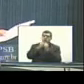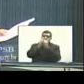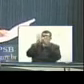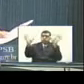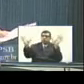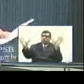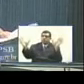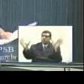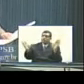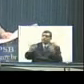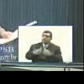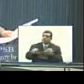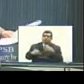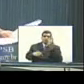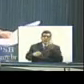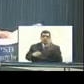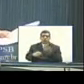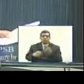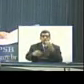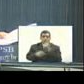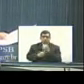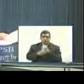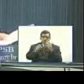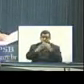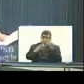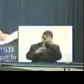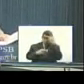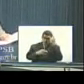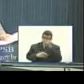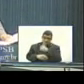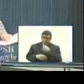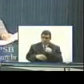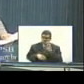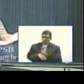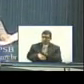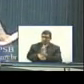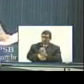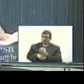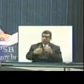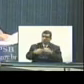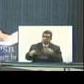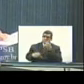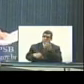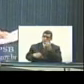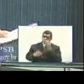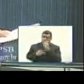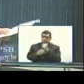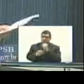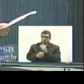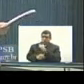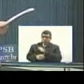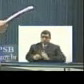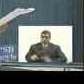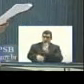a explodir e nós não estamos falando da conta doméstica de um cidadão de um cidadão amazonense nós estamos falando da conta do Governo